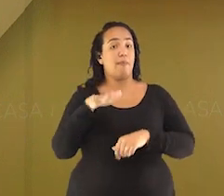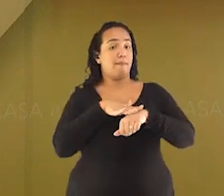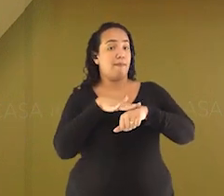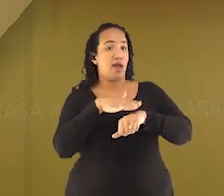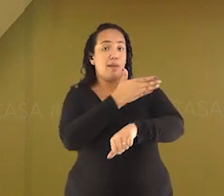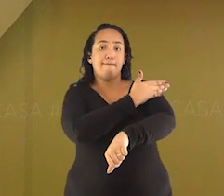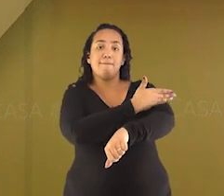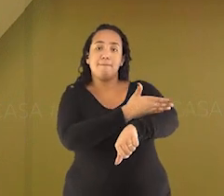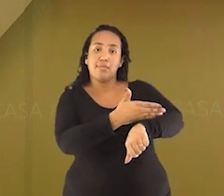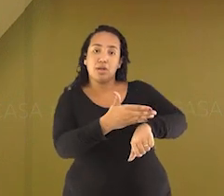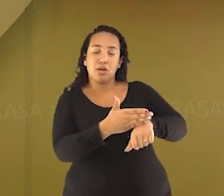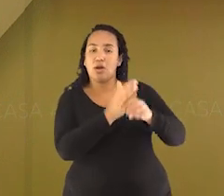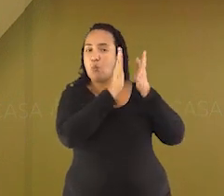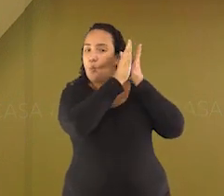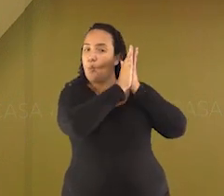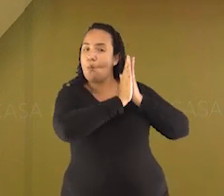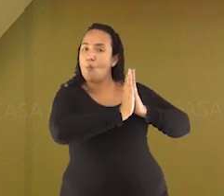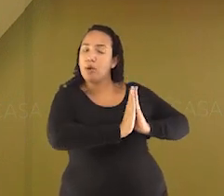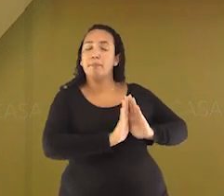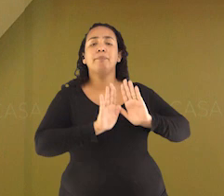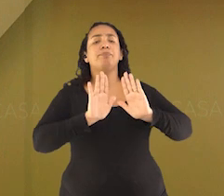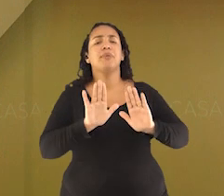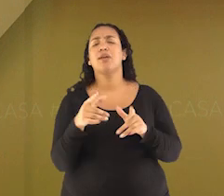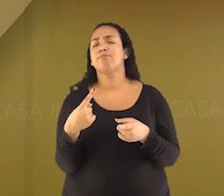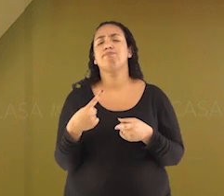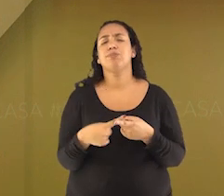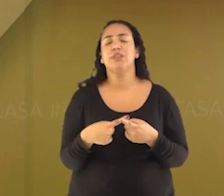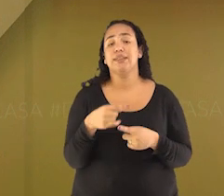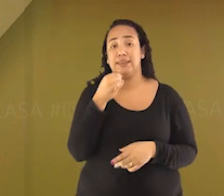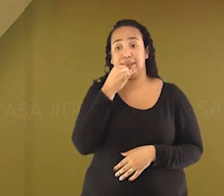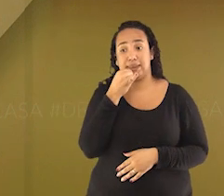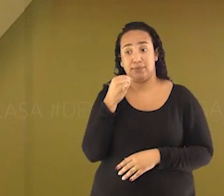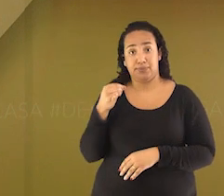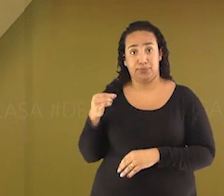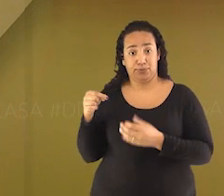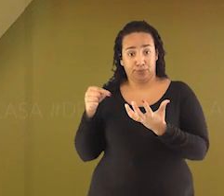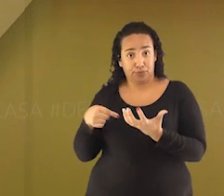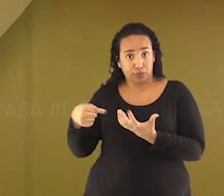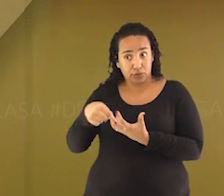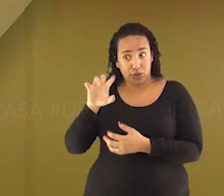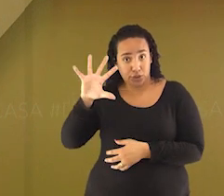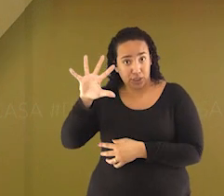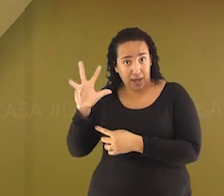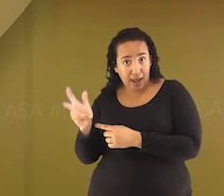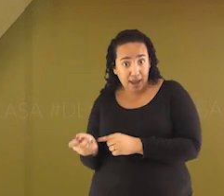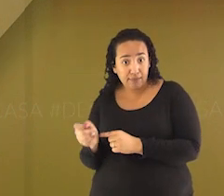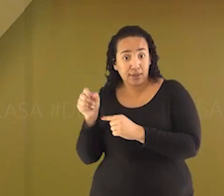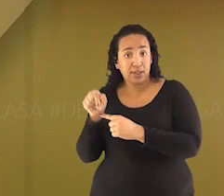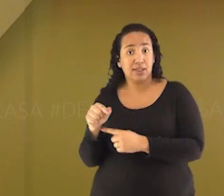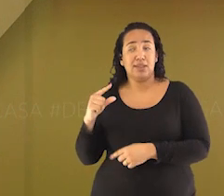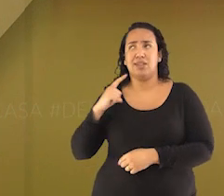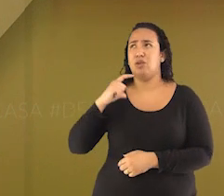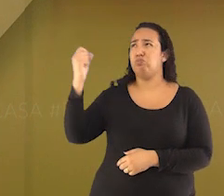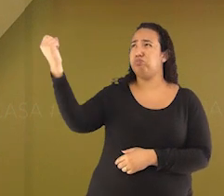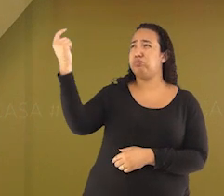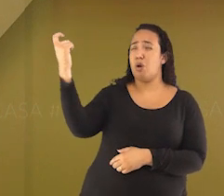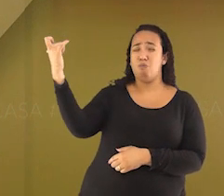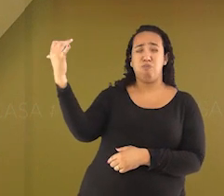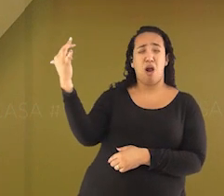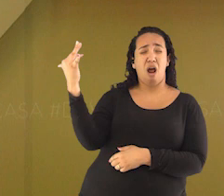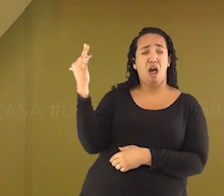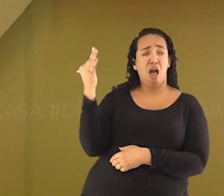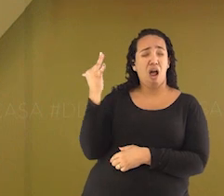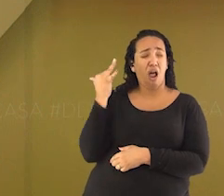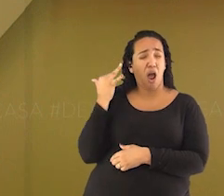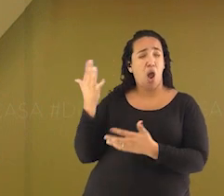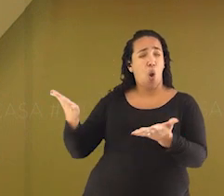ondulados. Mas por quê? Porque a África se localiza em uma região com raios solares muito incidentes, com